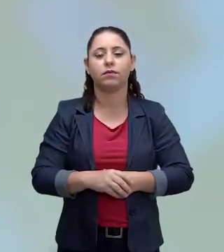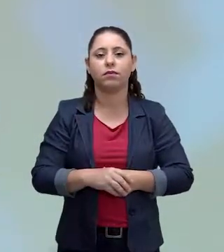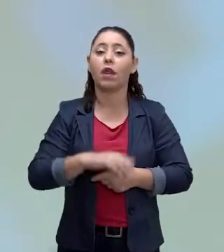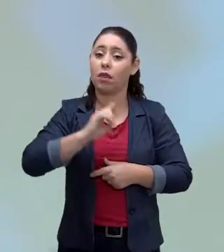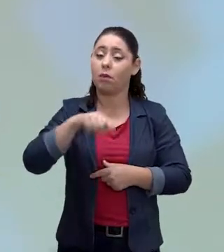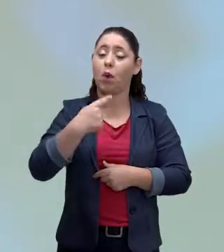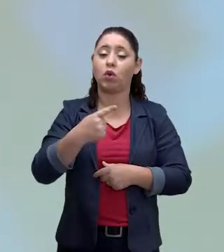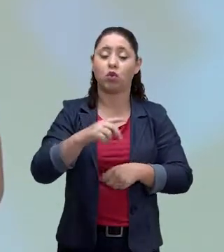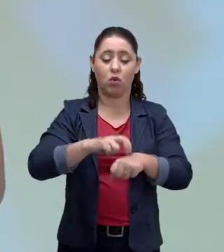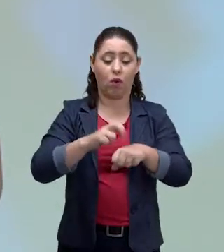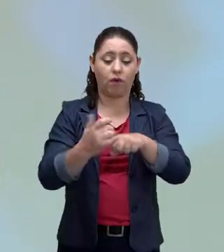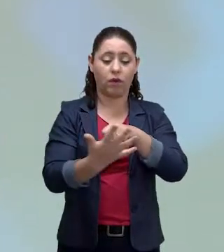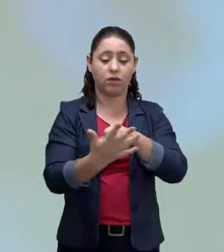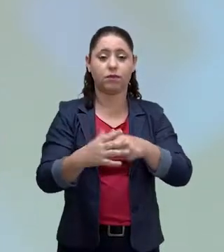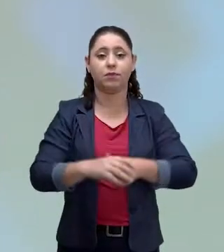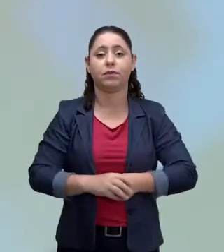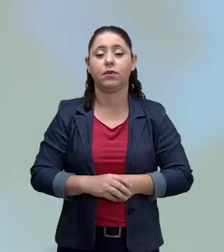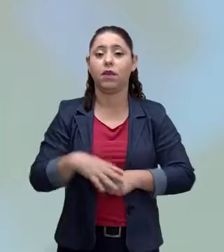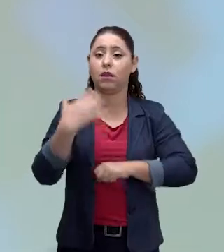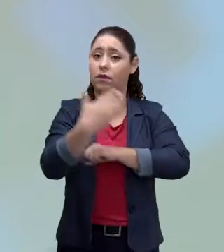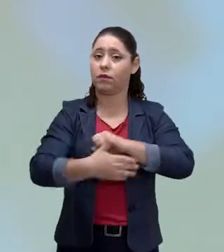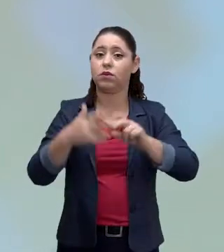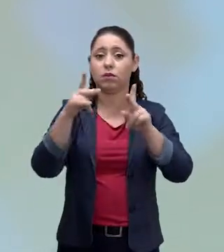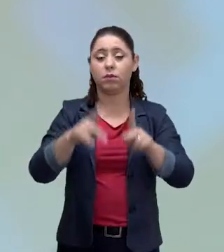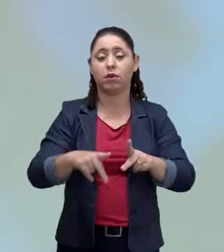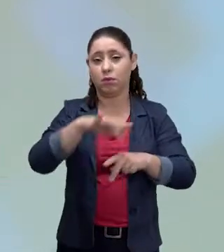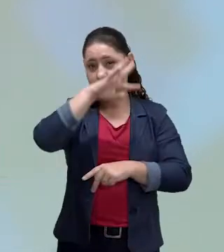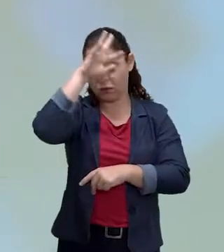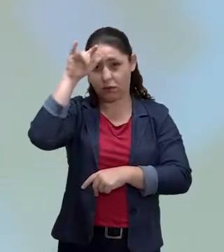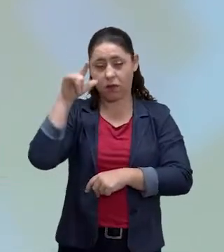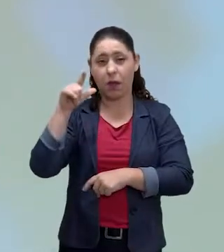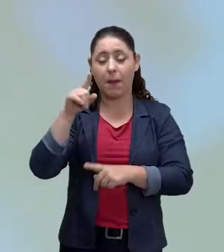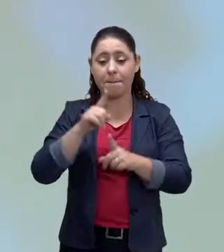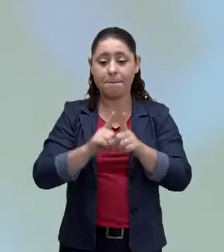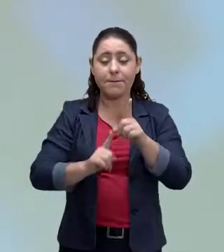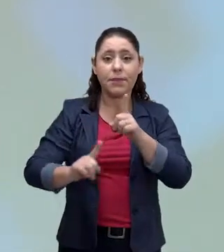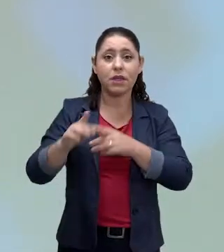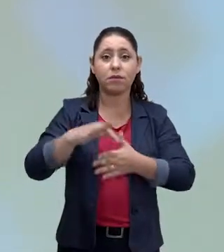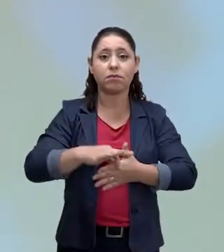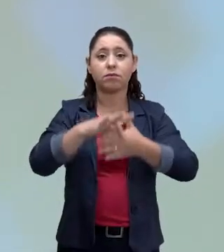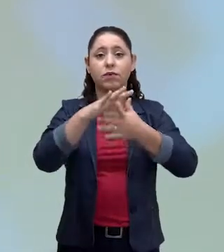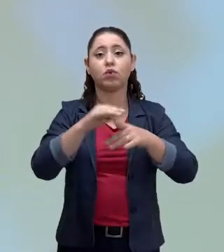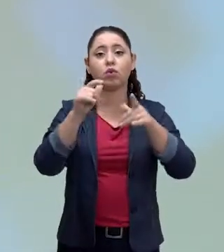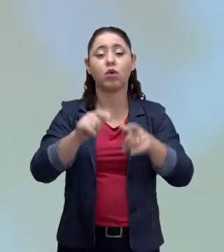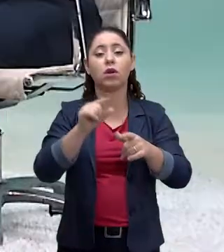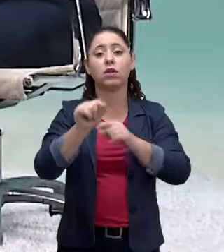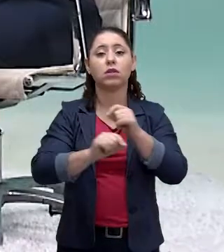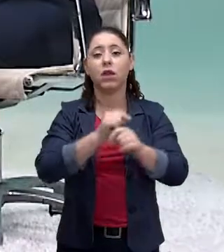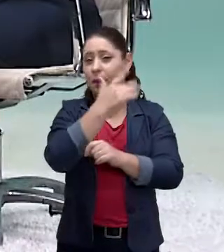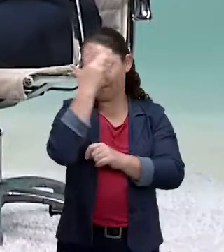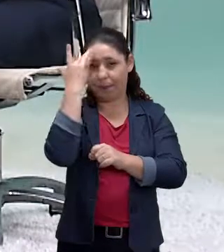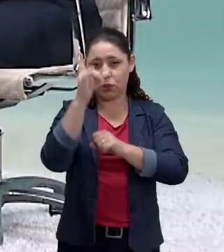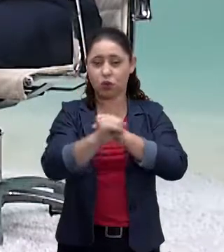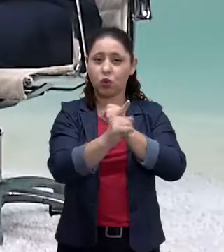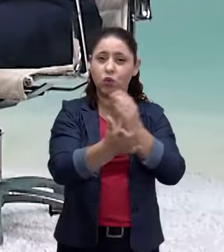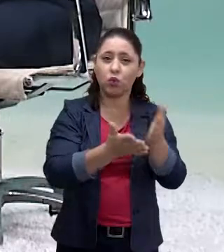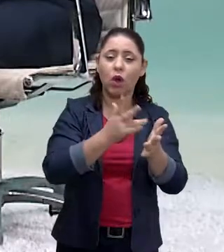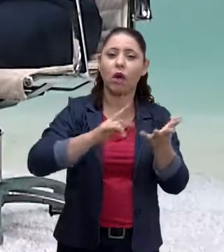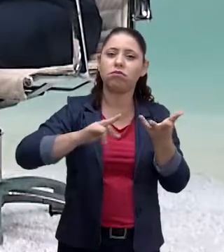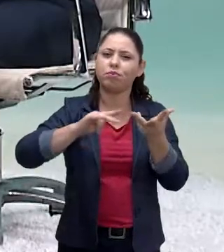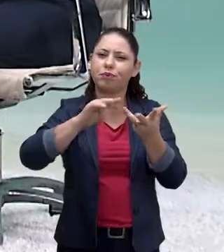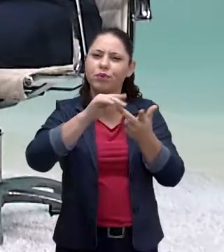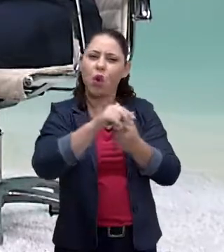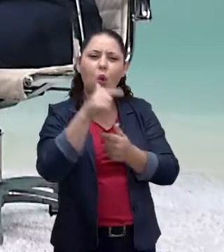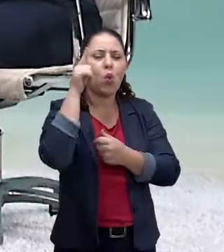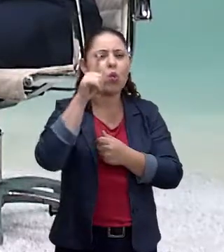Sim. Pós-Covid. Bom, a Defensoria Pública de Mato Grosso do Sul é uma das principais fontes de pacientes de diversas